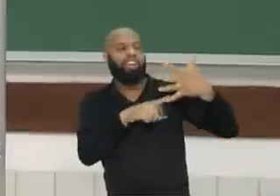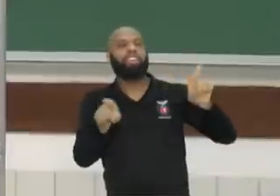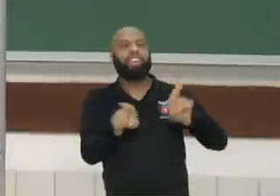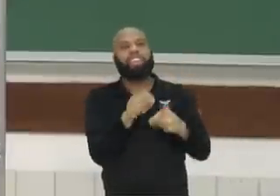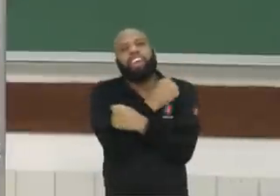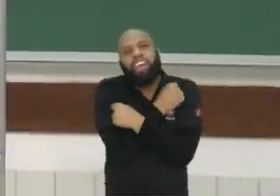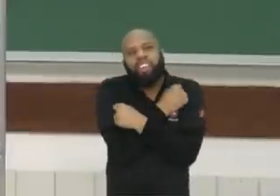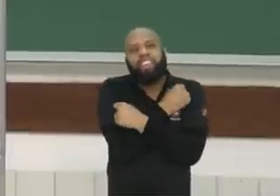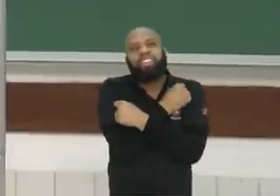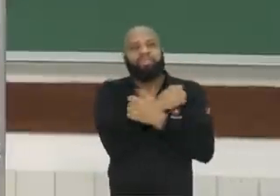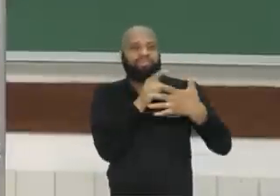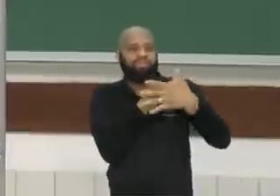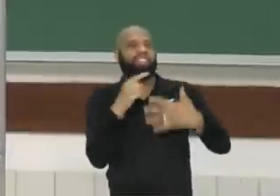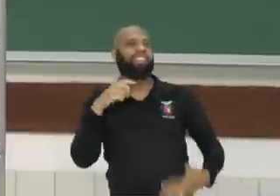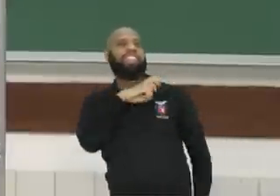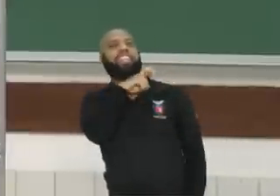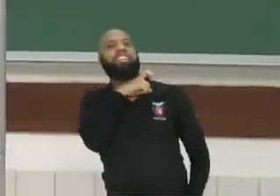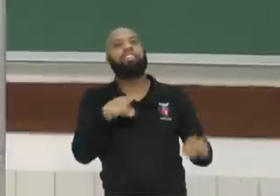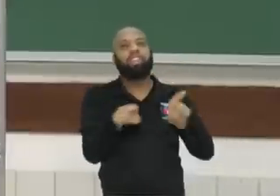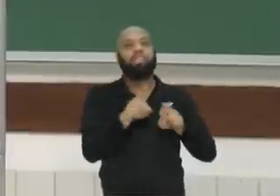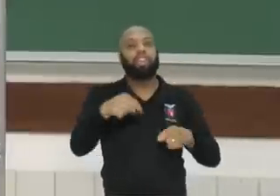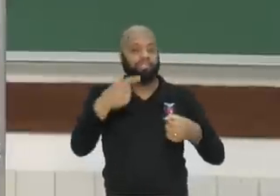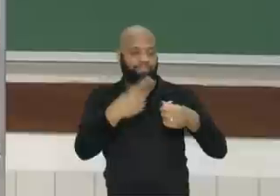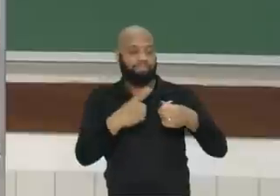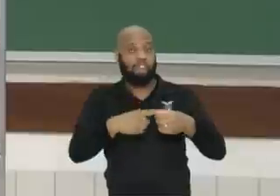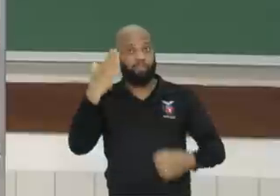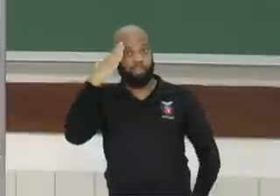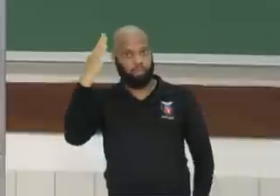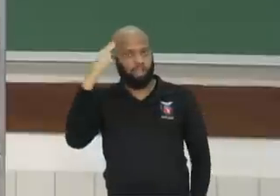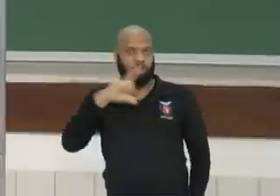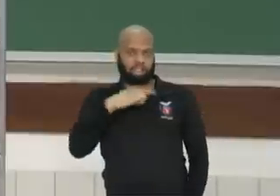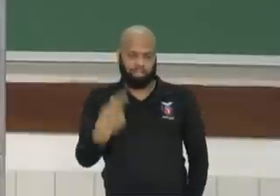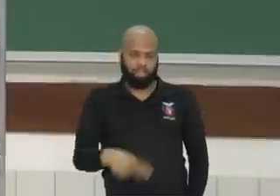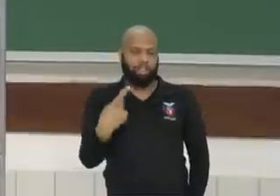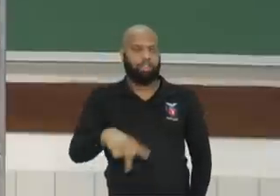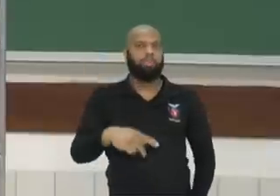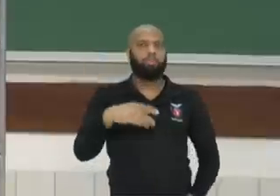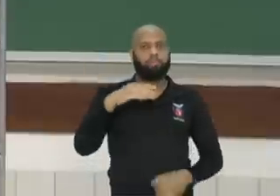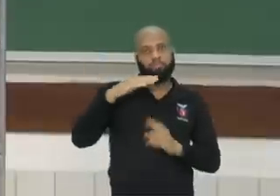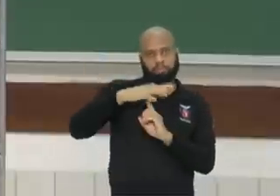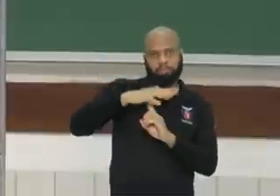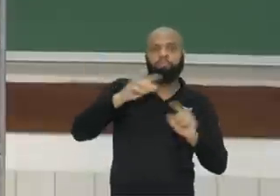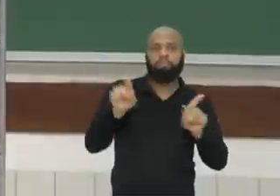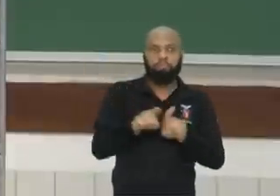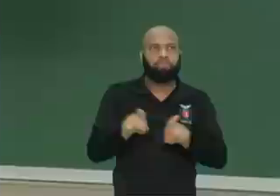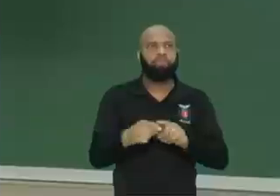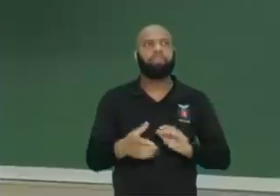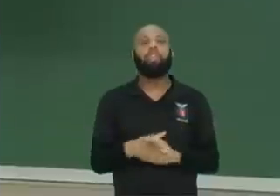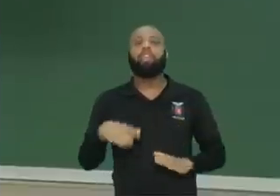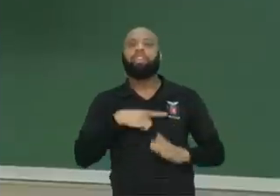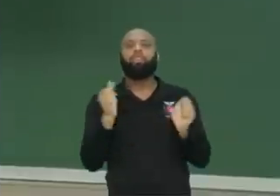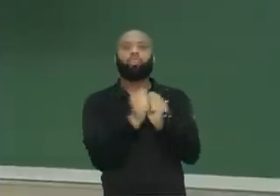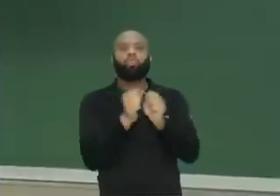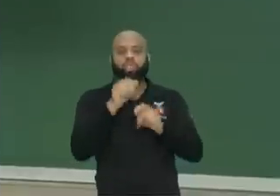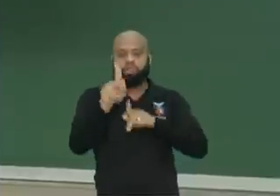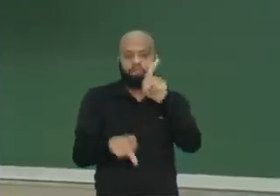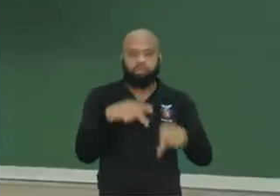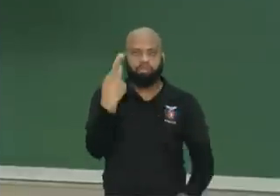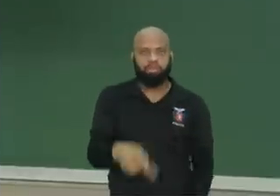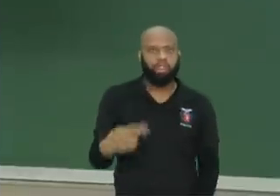de Cascavel, são cidades aí, as grandes cidades que compõem o nosso Paraná. A participação na população do